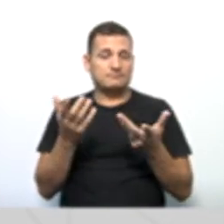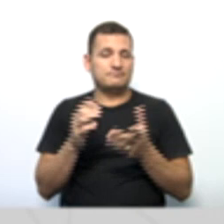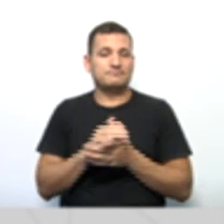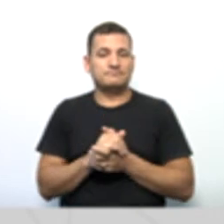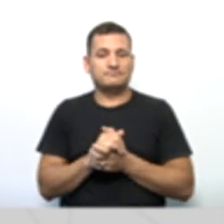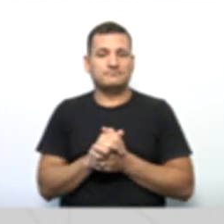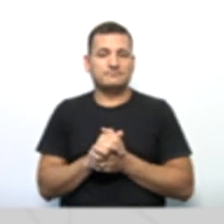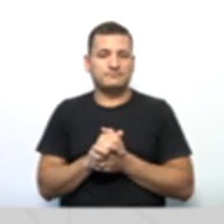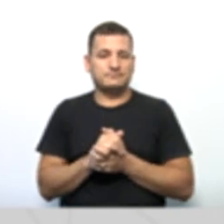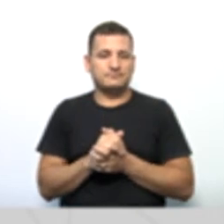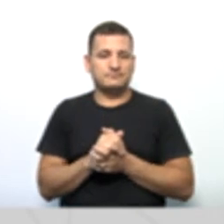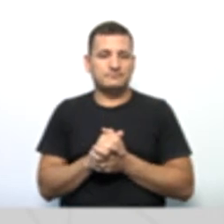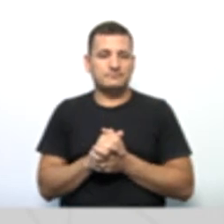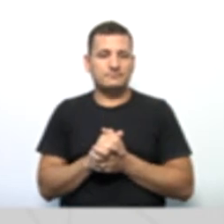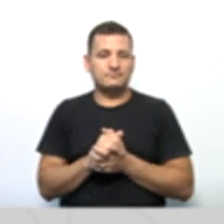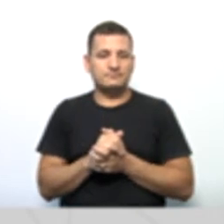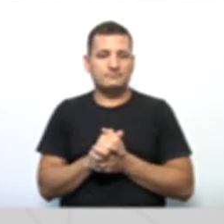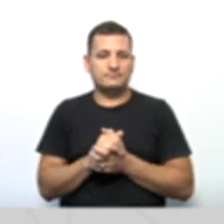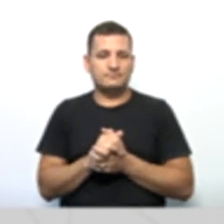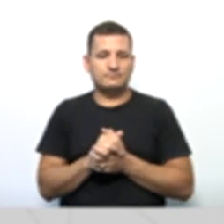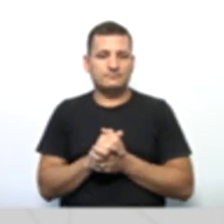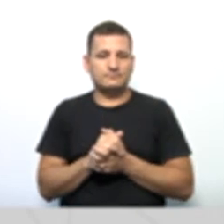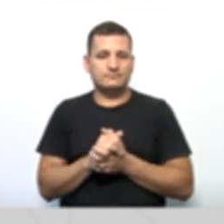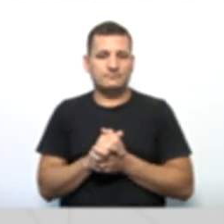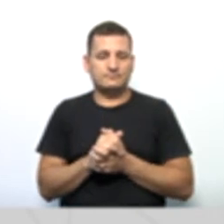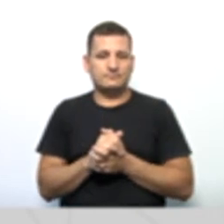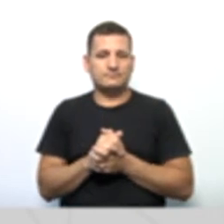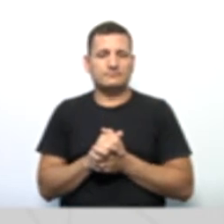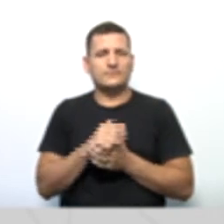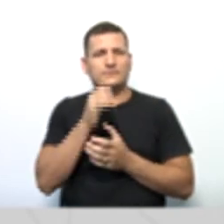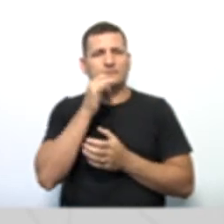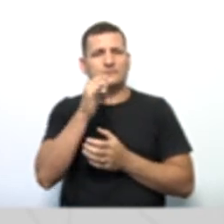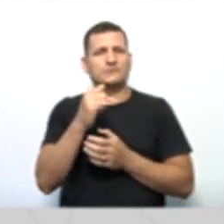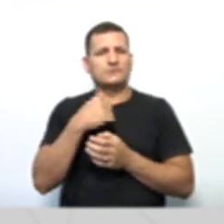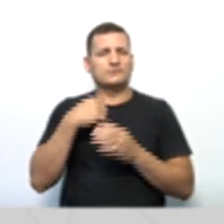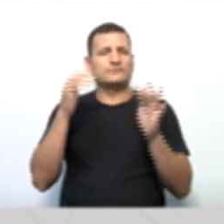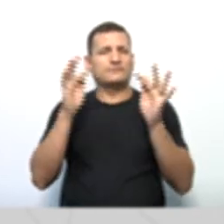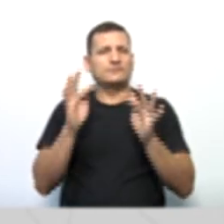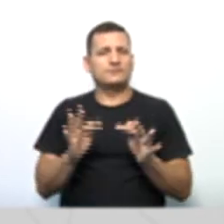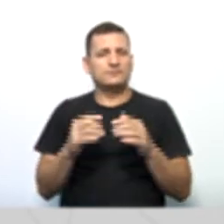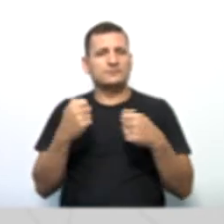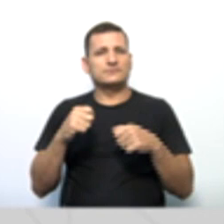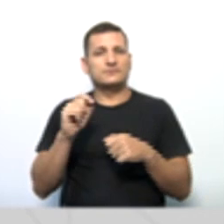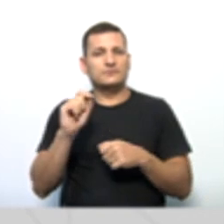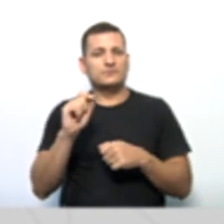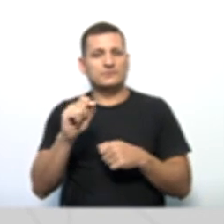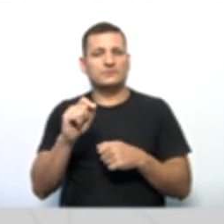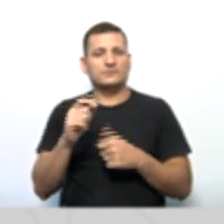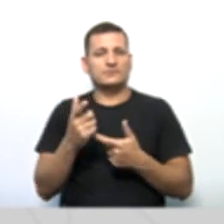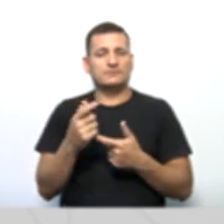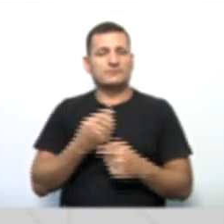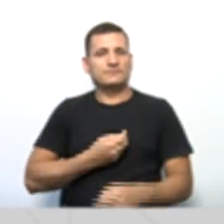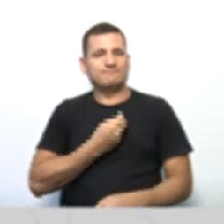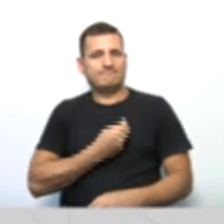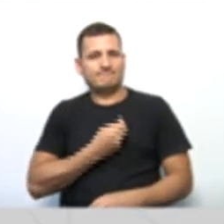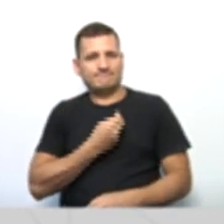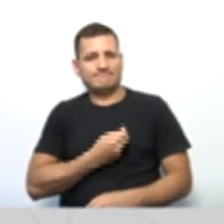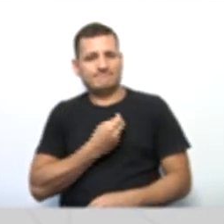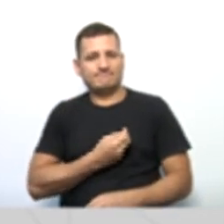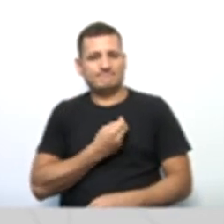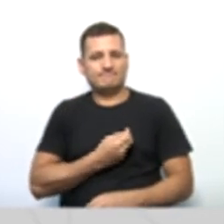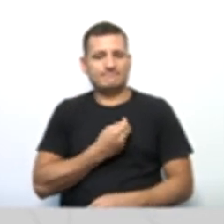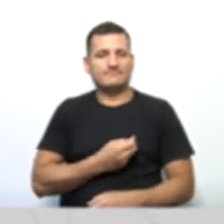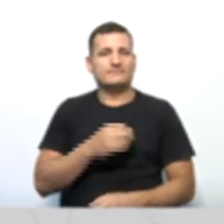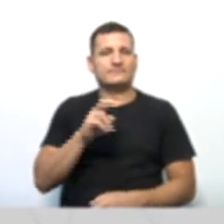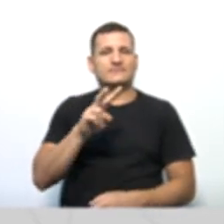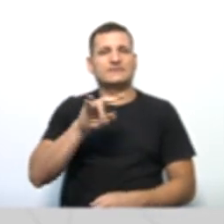Aristóteles. E para ser feliz, eu precisava viver as virtudes, porque nem o prazer, nem honra,